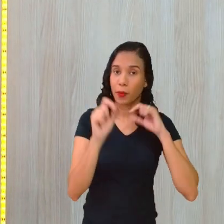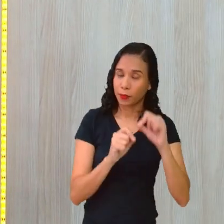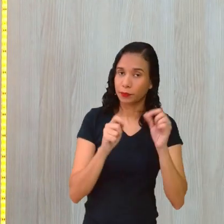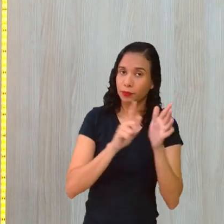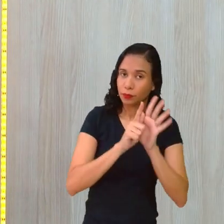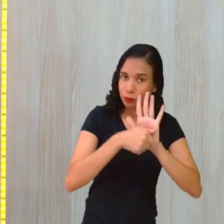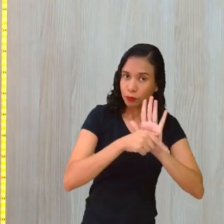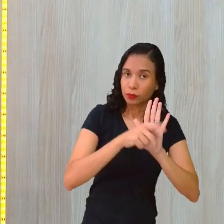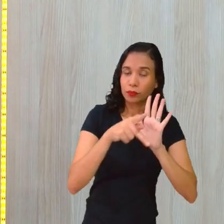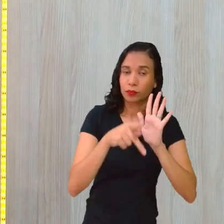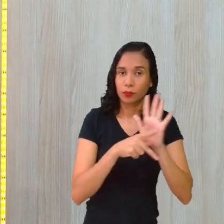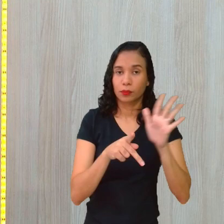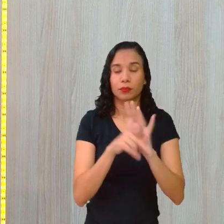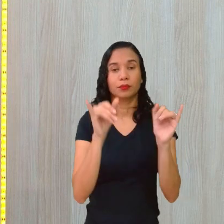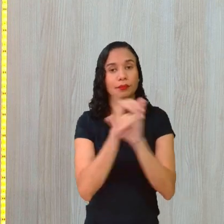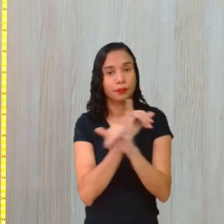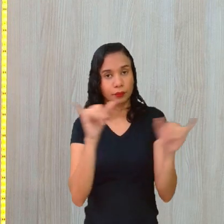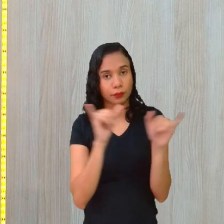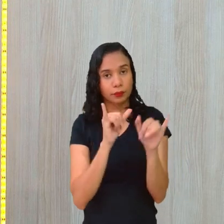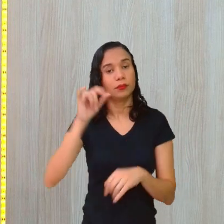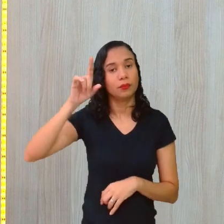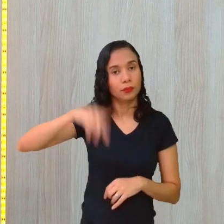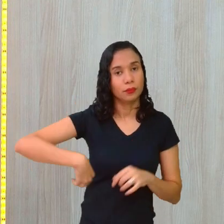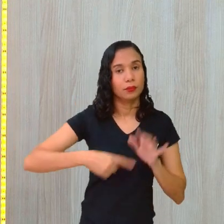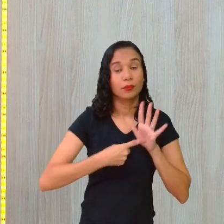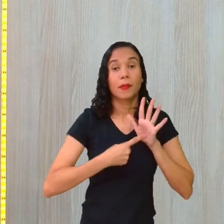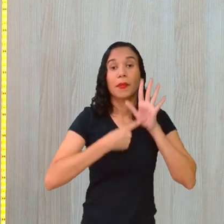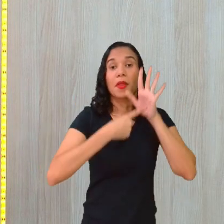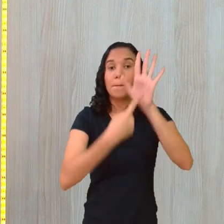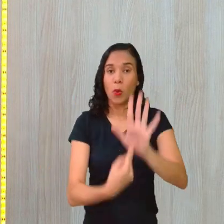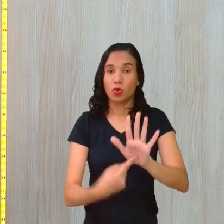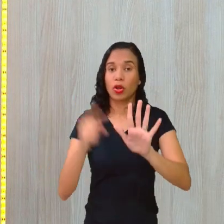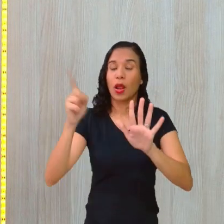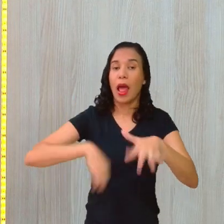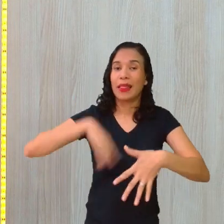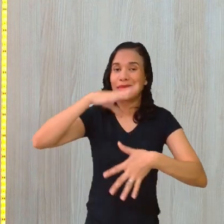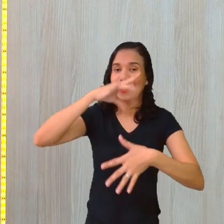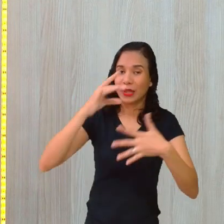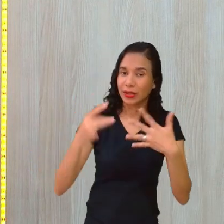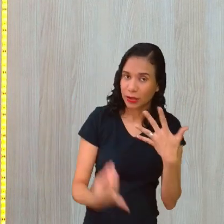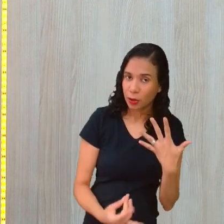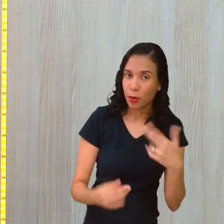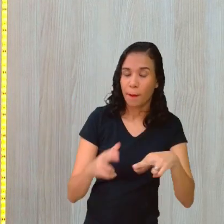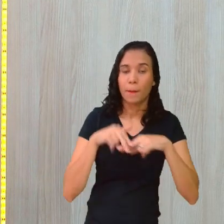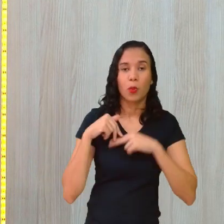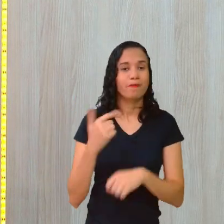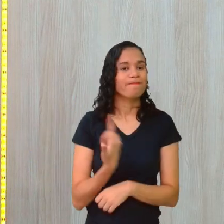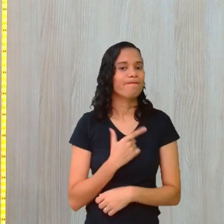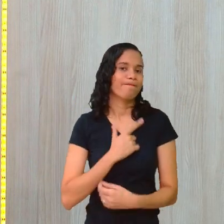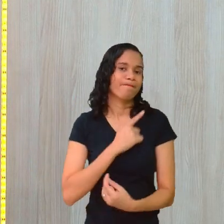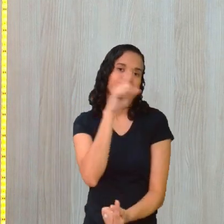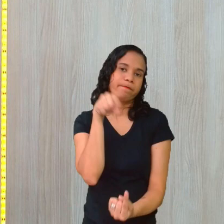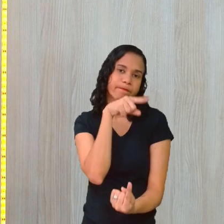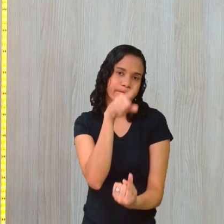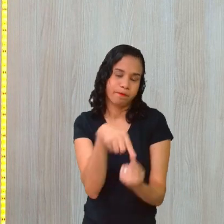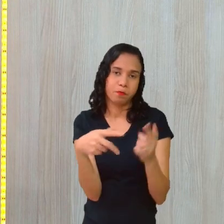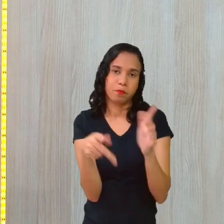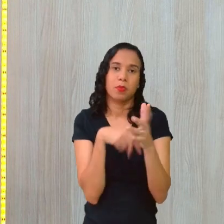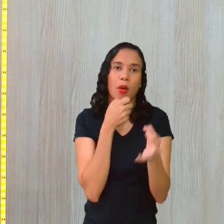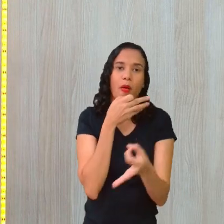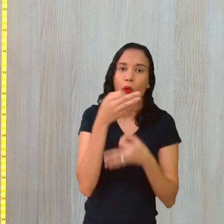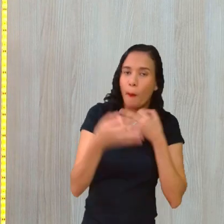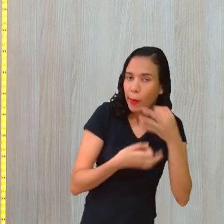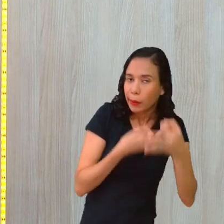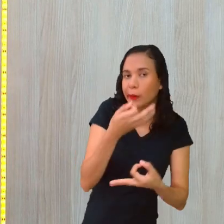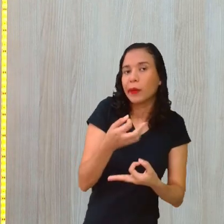gênero notícia, ele é principalmente expositivo, né, descritivo. Então, ele não tem uma finalidade argumentativa ou